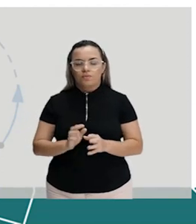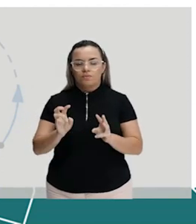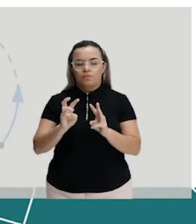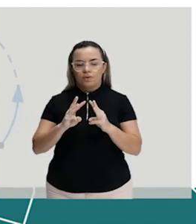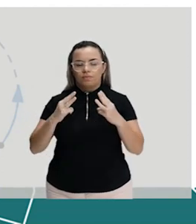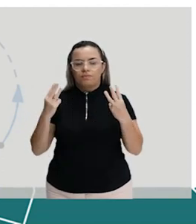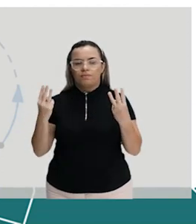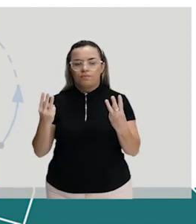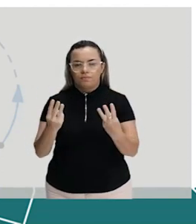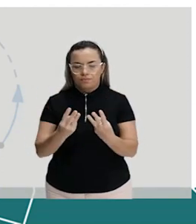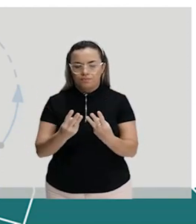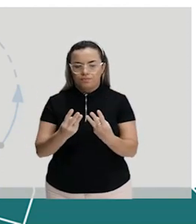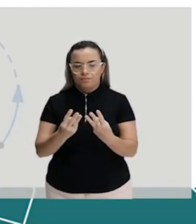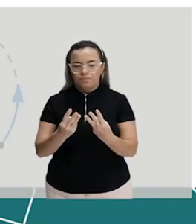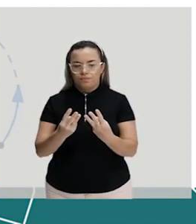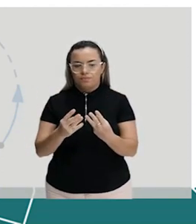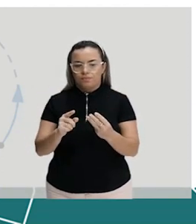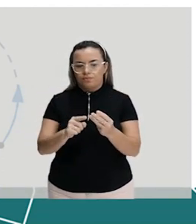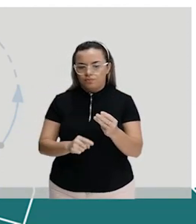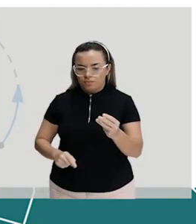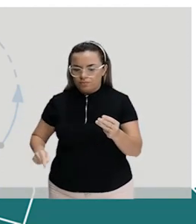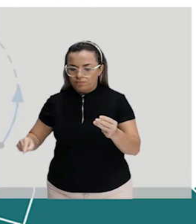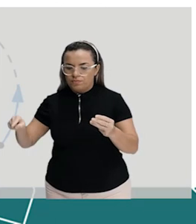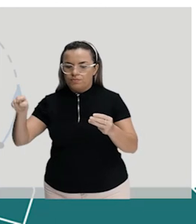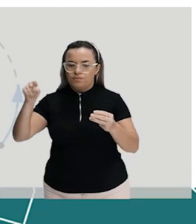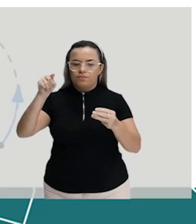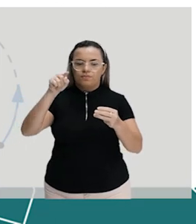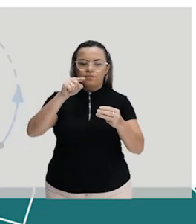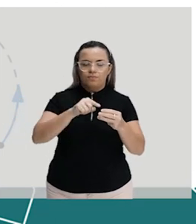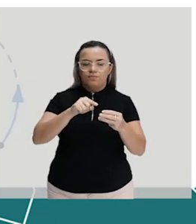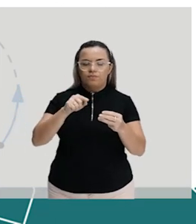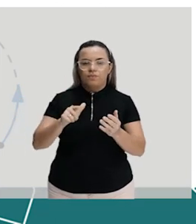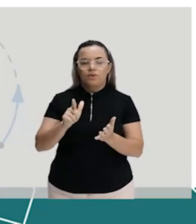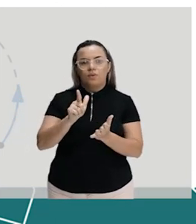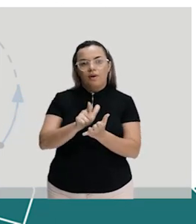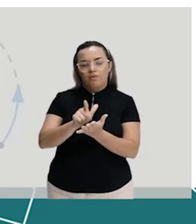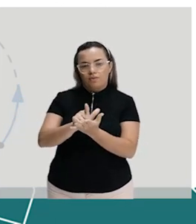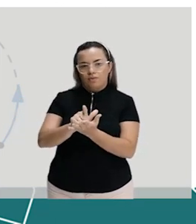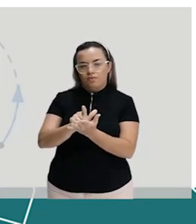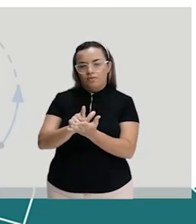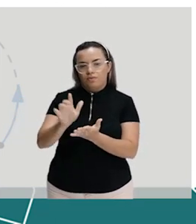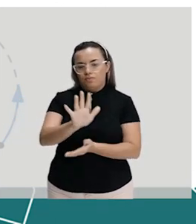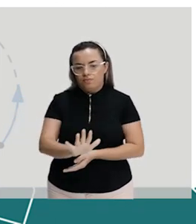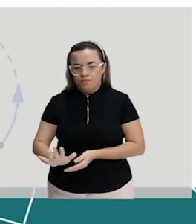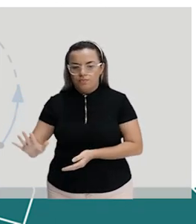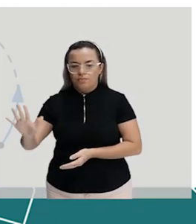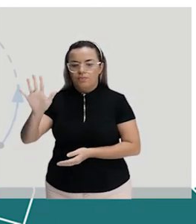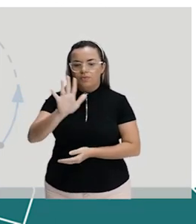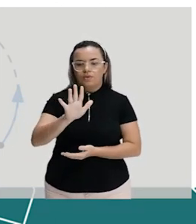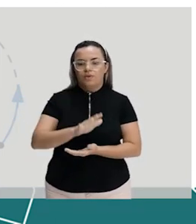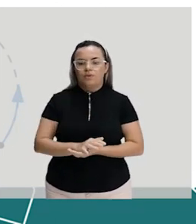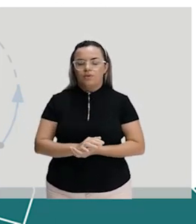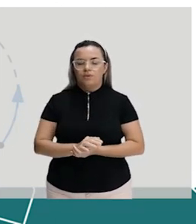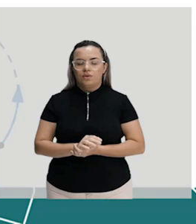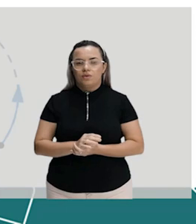como sendo uma massa pontual girando no plano da folha numa órbita circular como